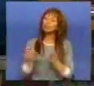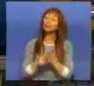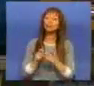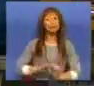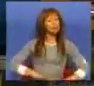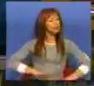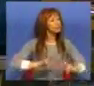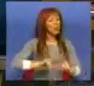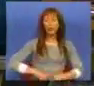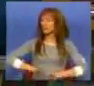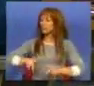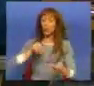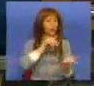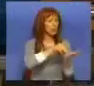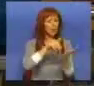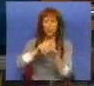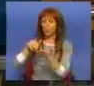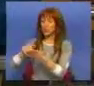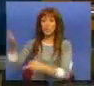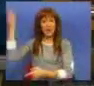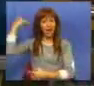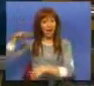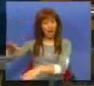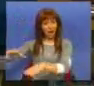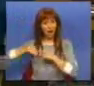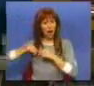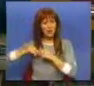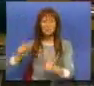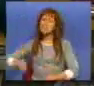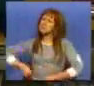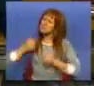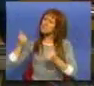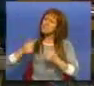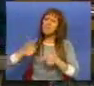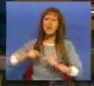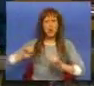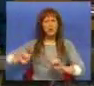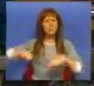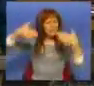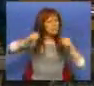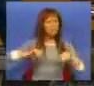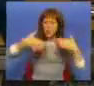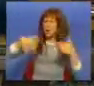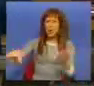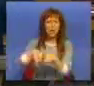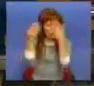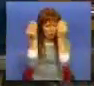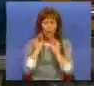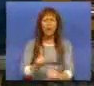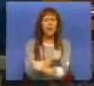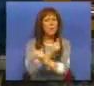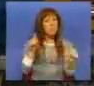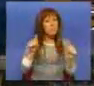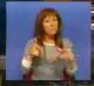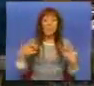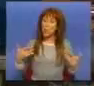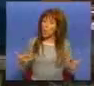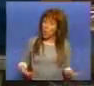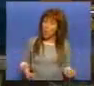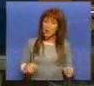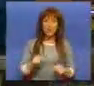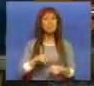Registram-se evoluções nas posições então assumidas, melhoram-se as iniciativas legislativas. É, pois,